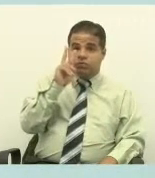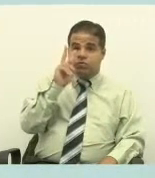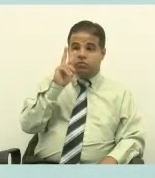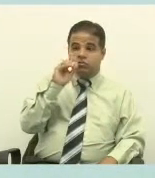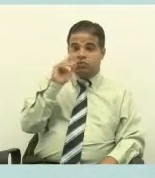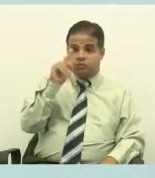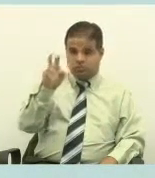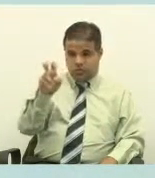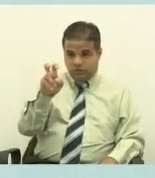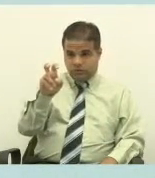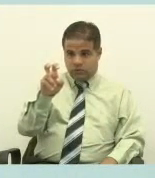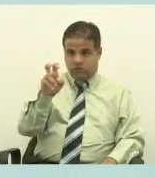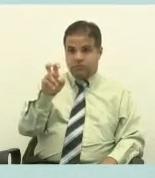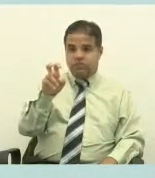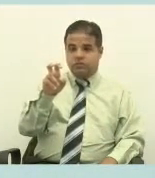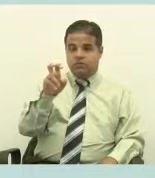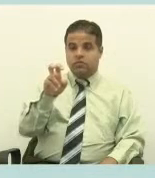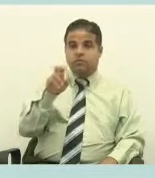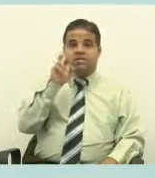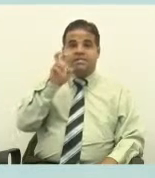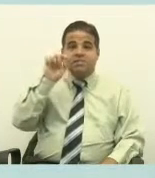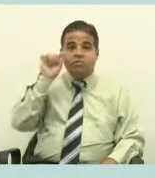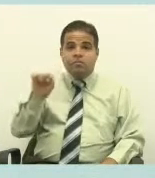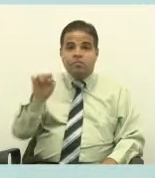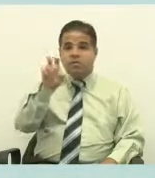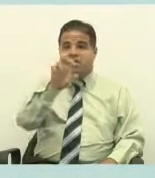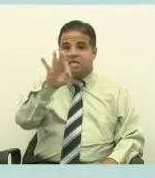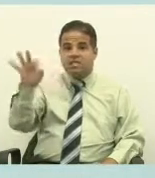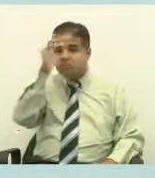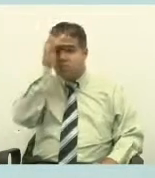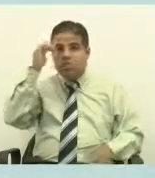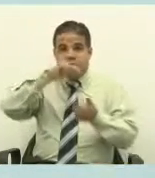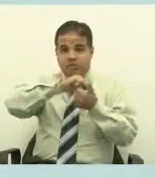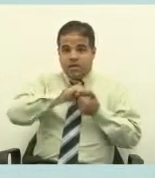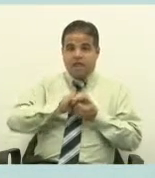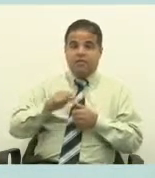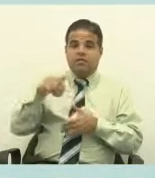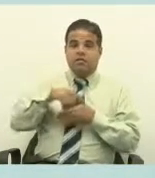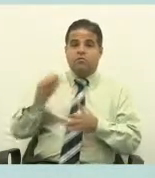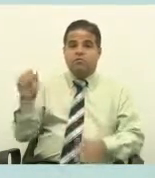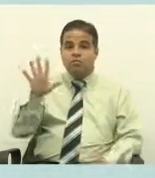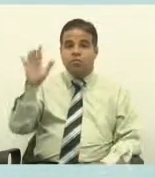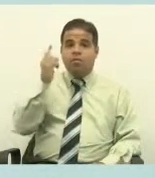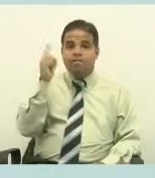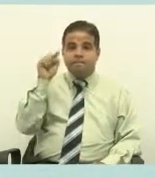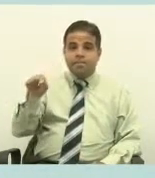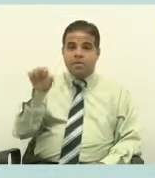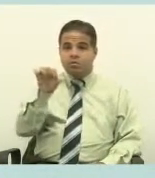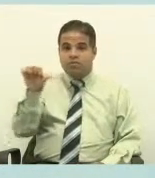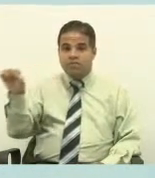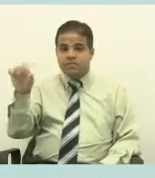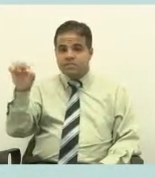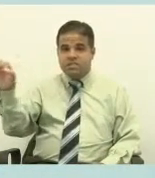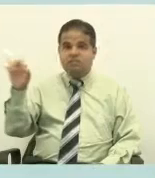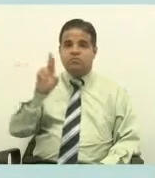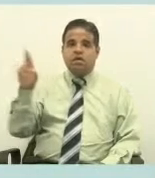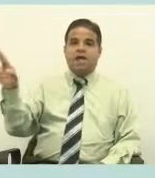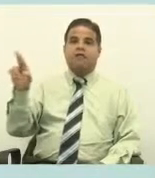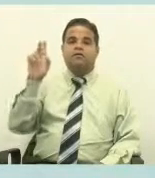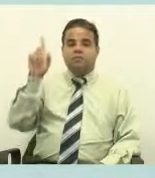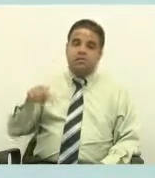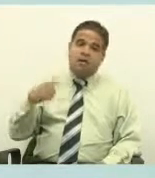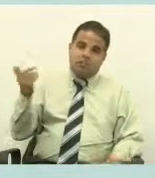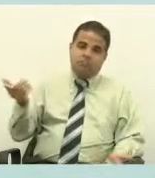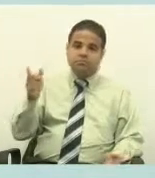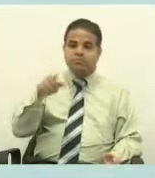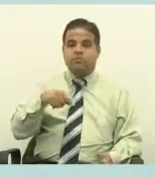2015, na LDO passada, 5.500 pessoas qualificadas no valor de R$ 1.900, que é,